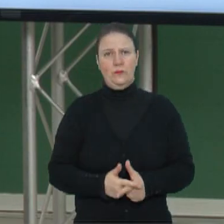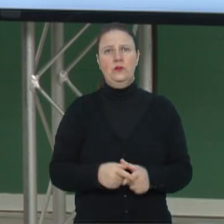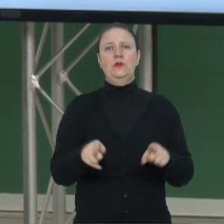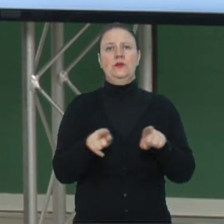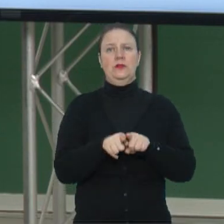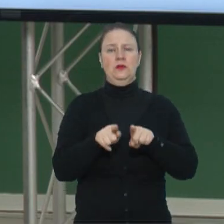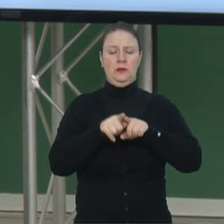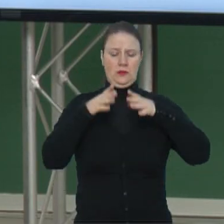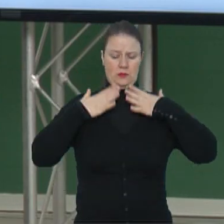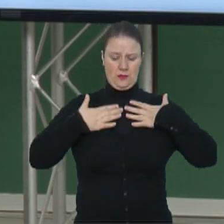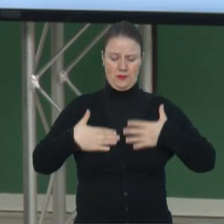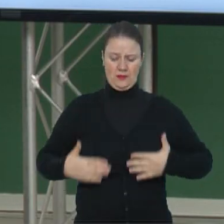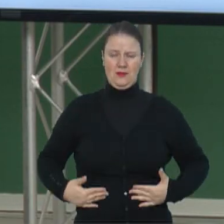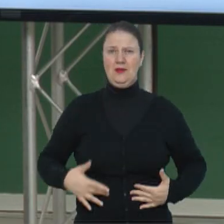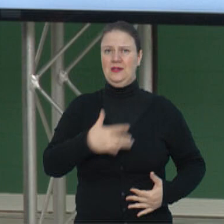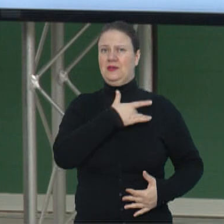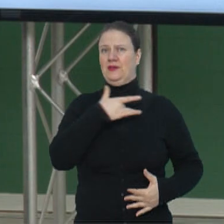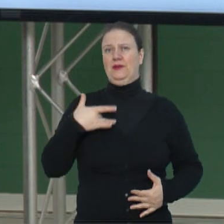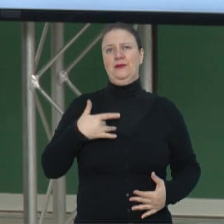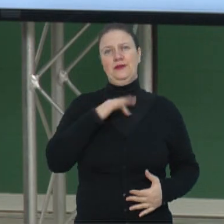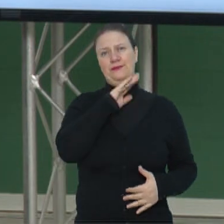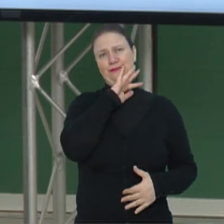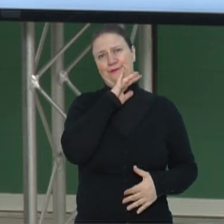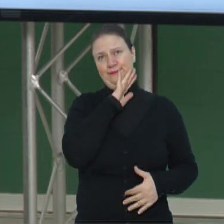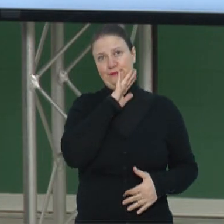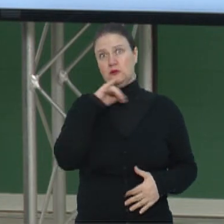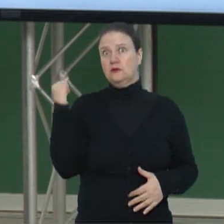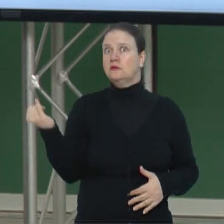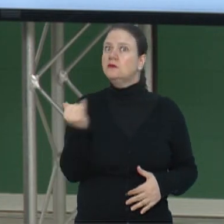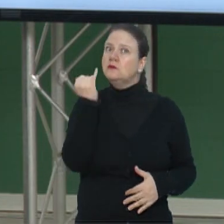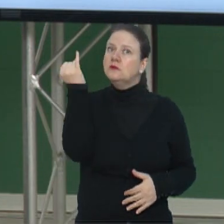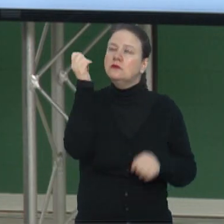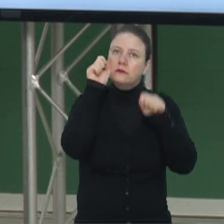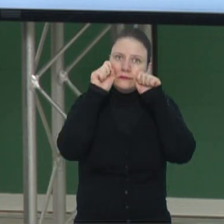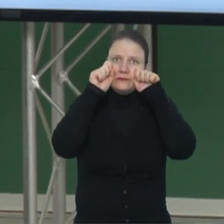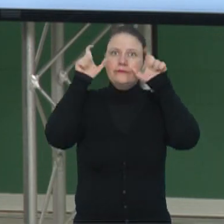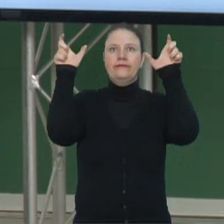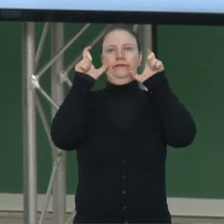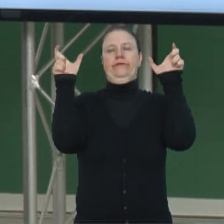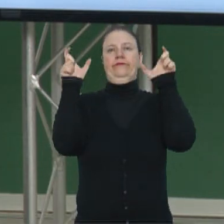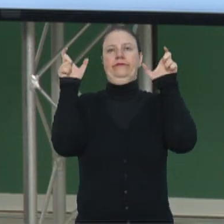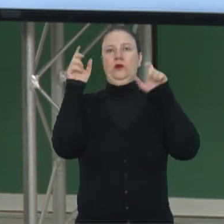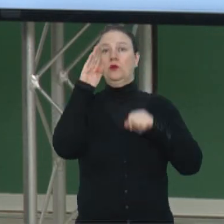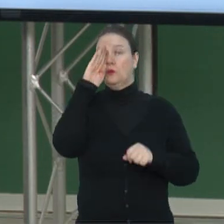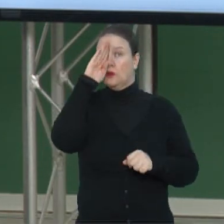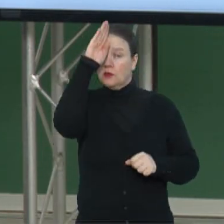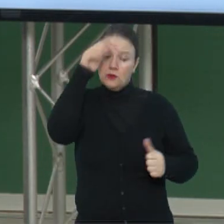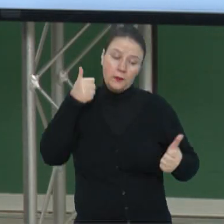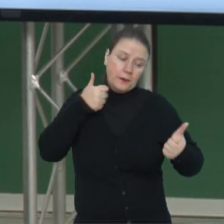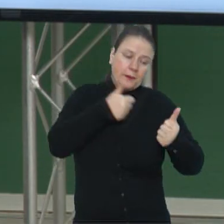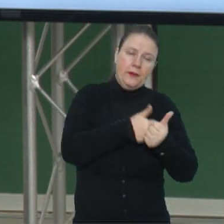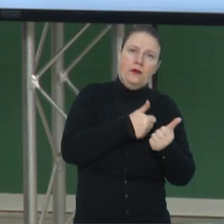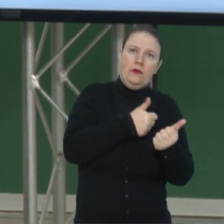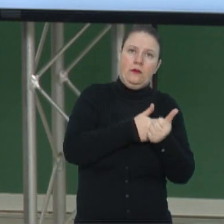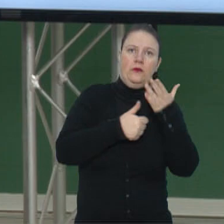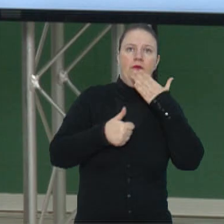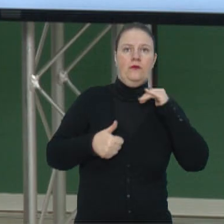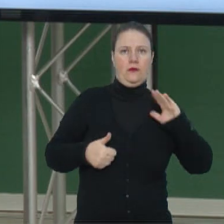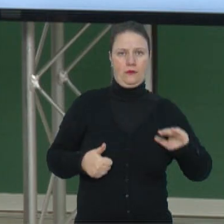o organismo de quem está fumando. Então, importantíssimo isso. Principalmente, né? Próximo das crianças.